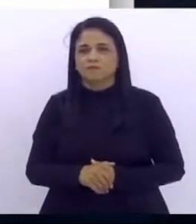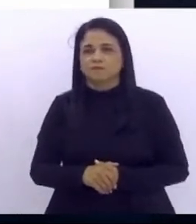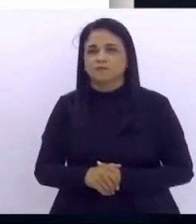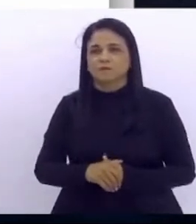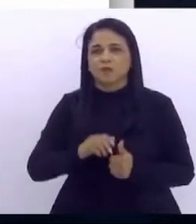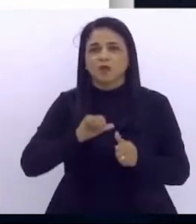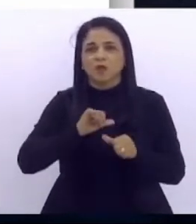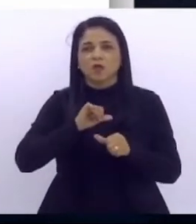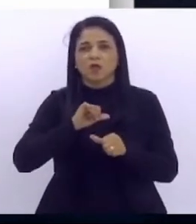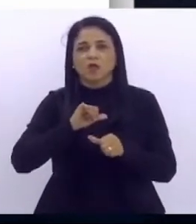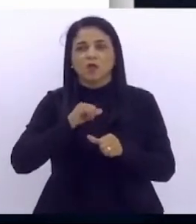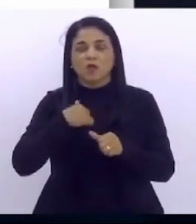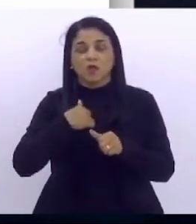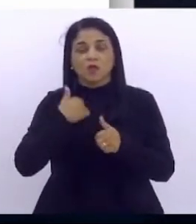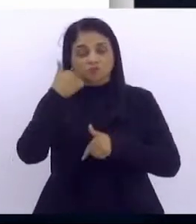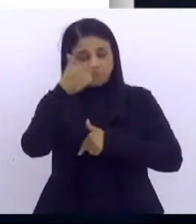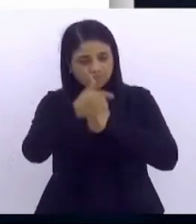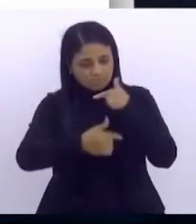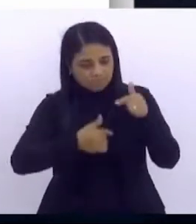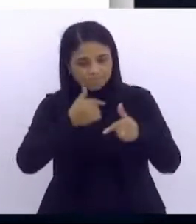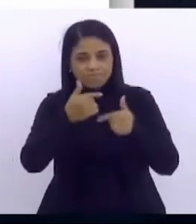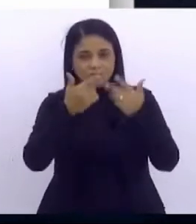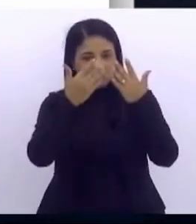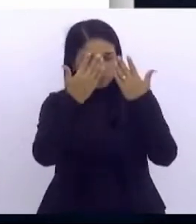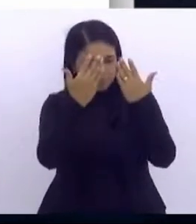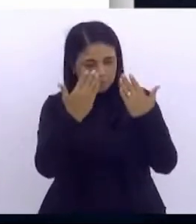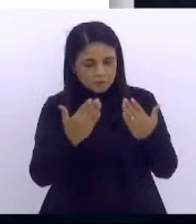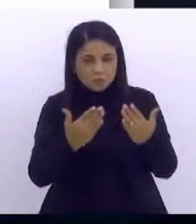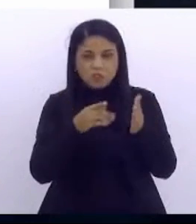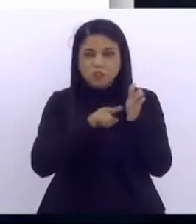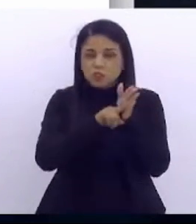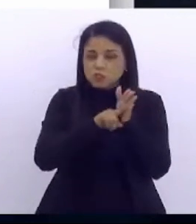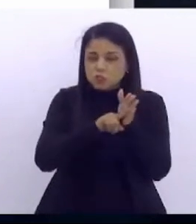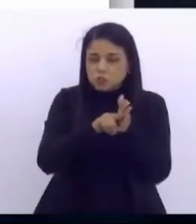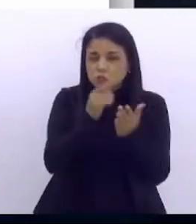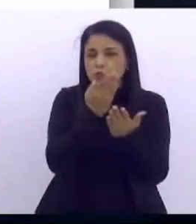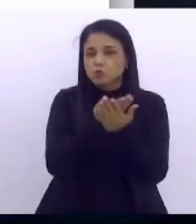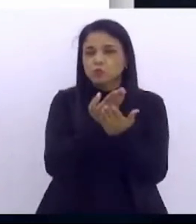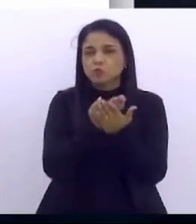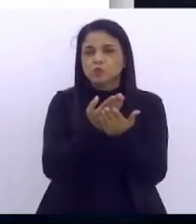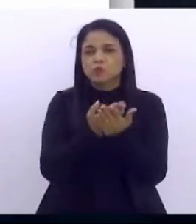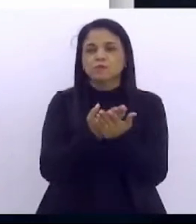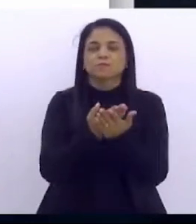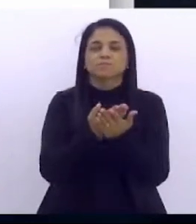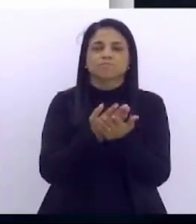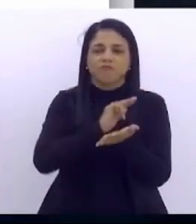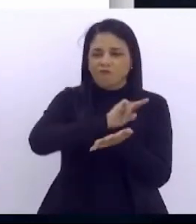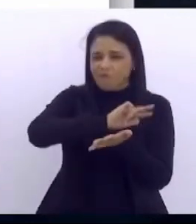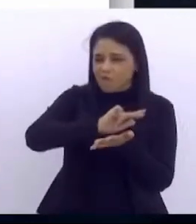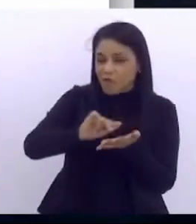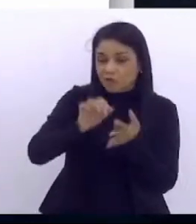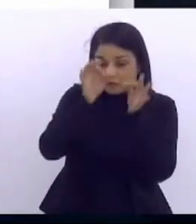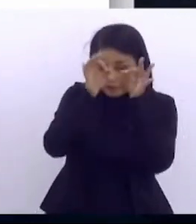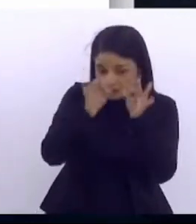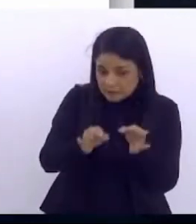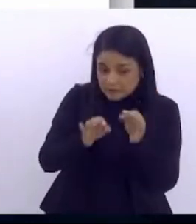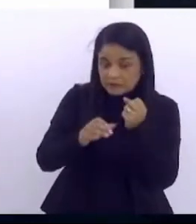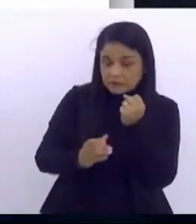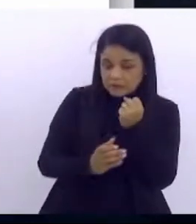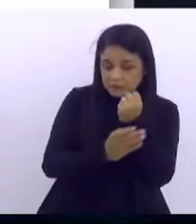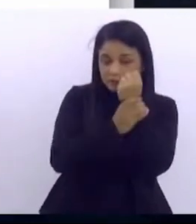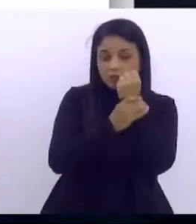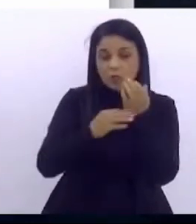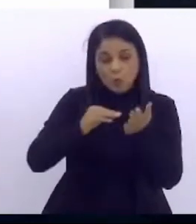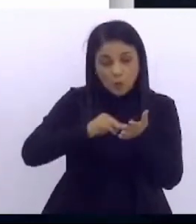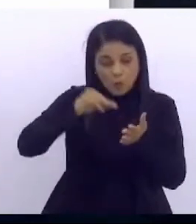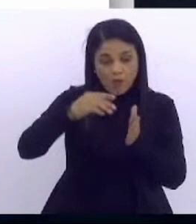Eu me dei o trabalho de conferir, foram algumas dezenas de estudos, para garantir que eu tinha que ter a certeza que esse método